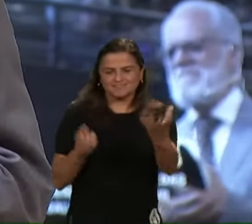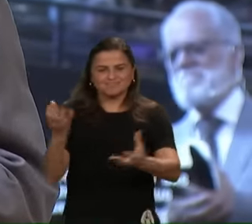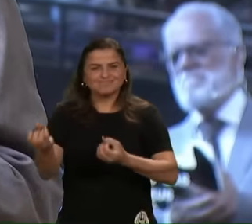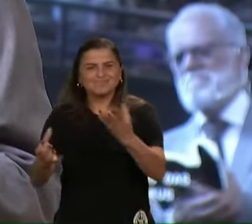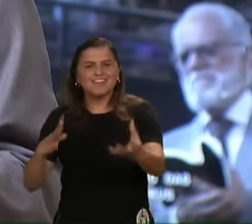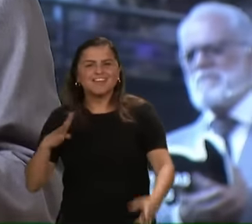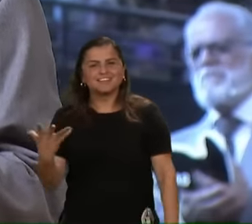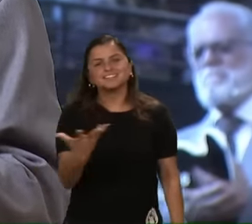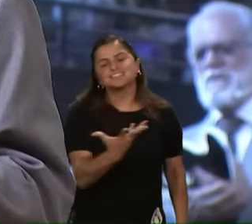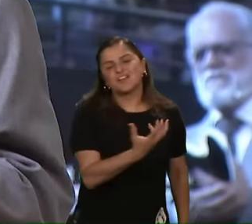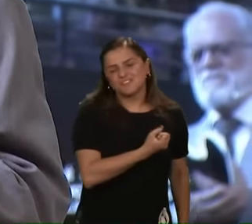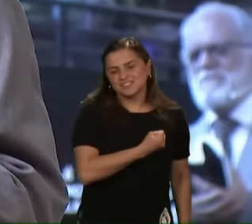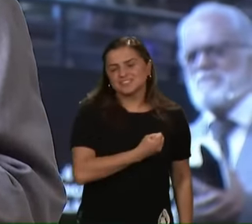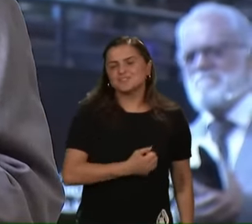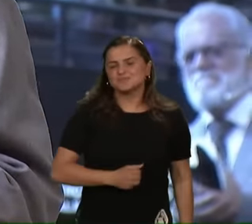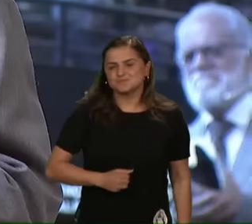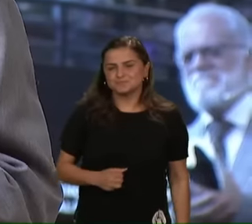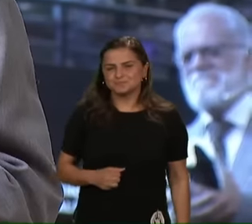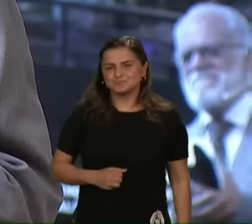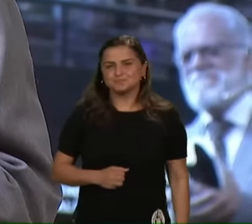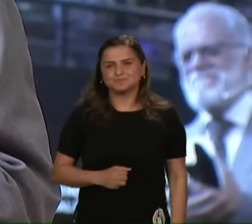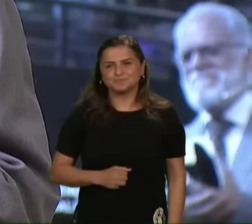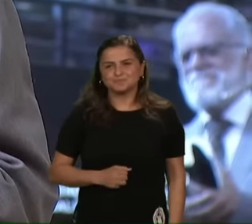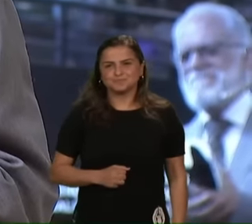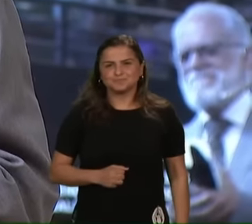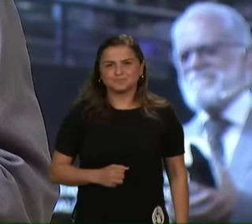adorna os humildes.